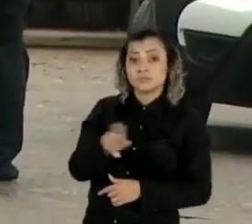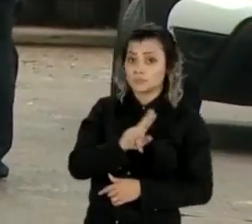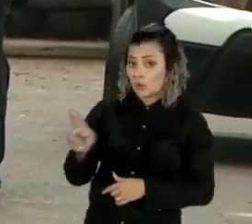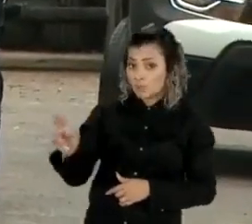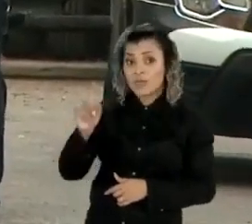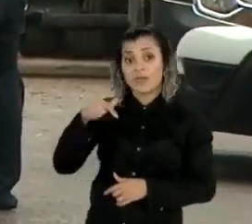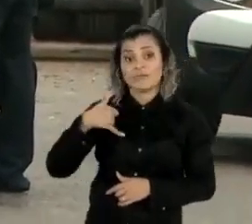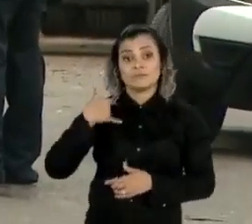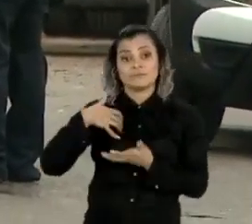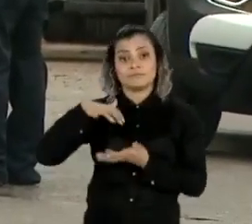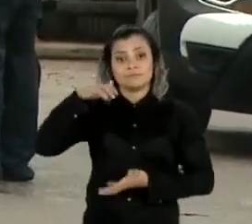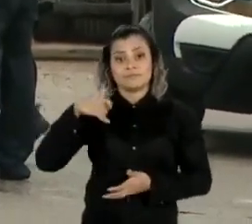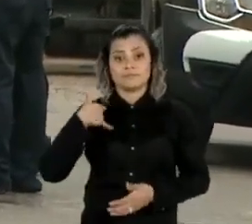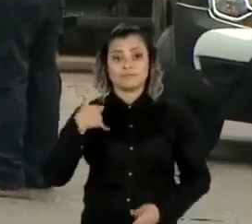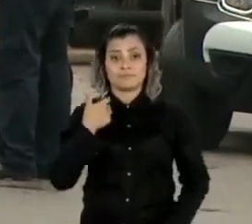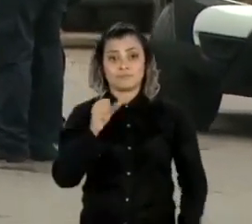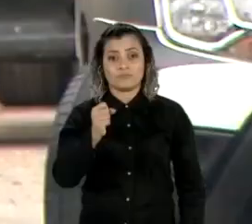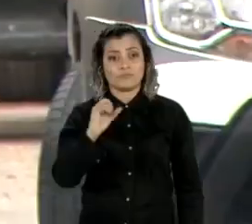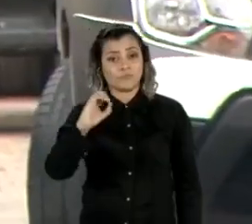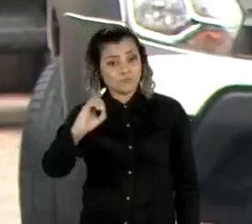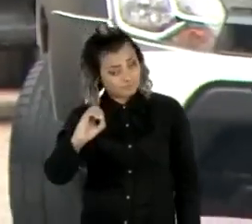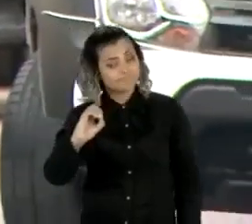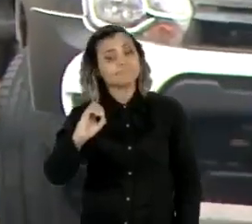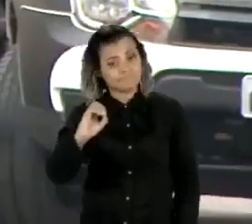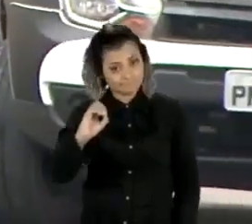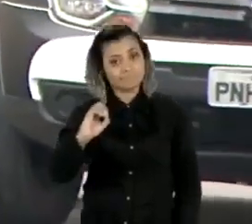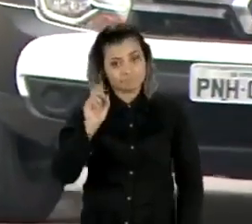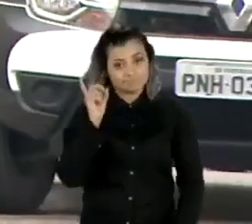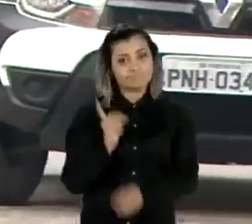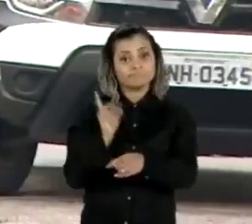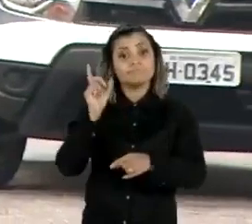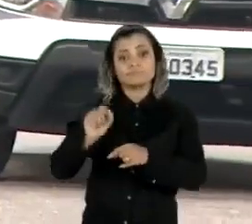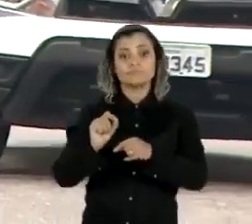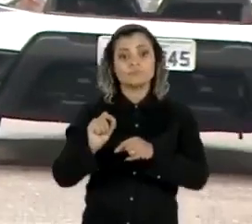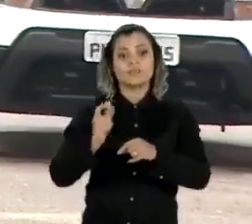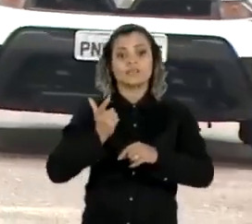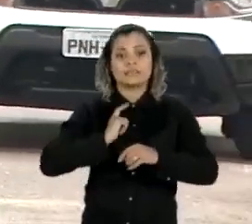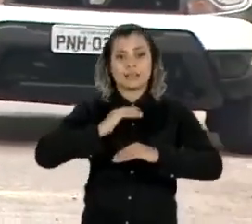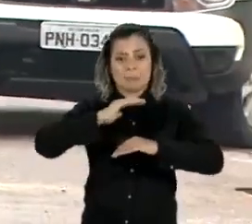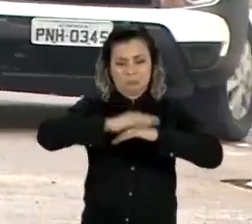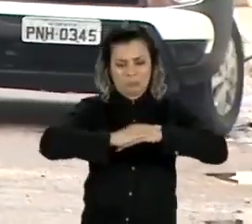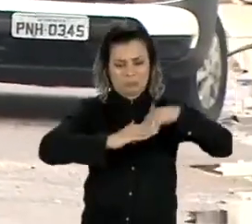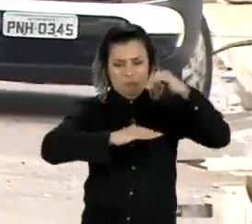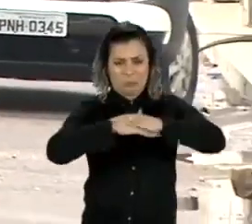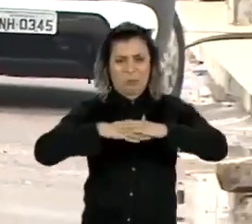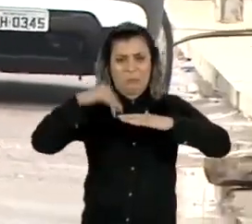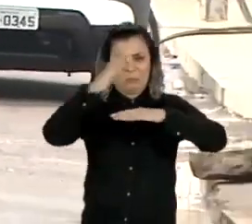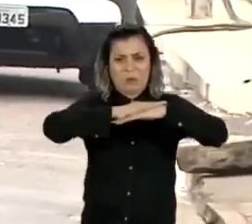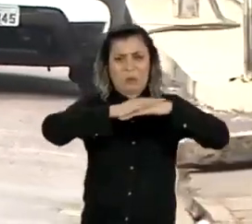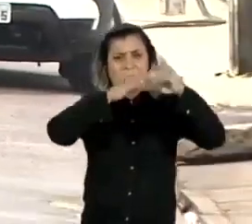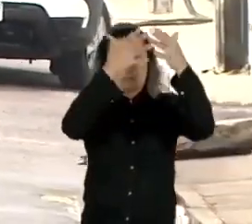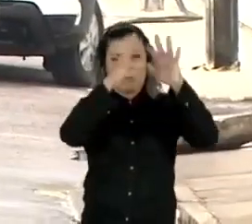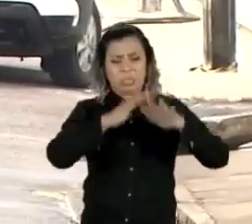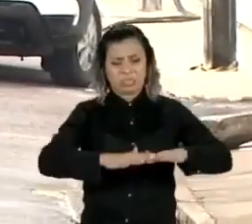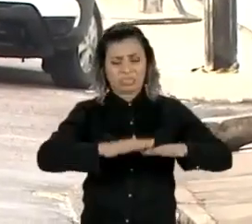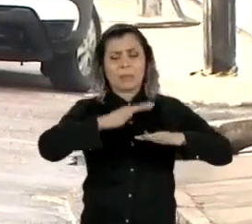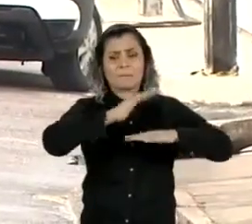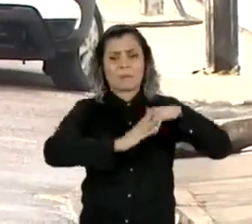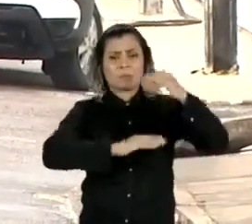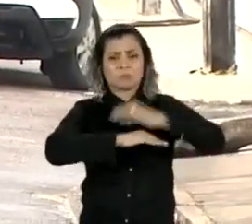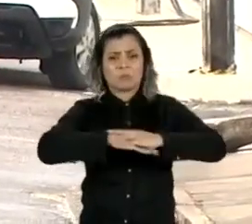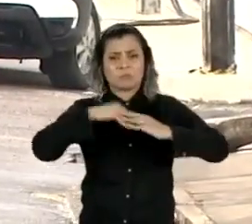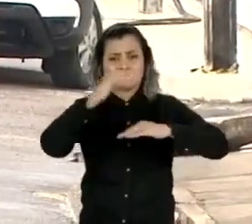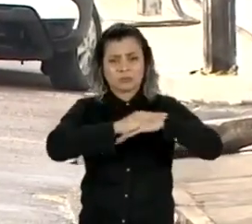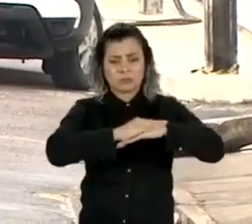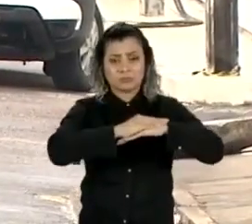uma senhora de aproximadamente 80 anos, encontrada sobre a montanha de escombros que restou do prédio de 7